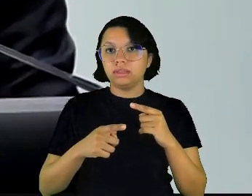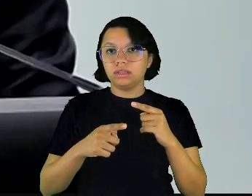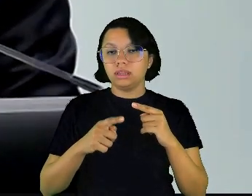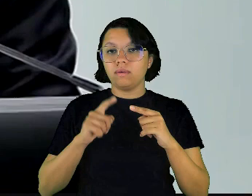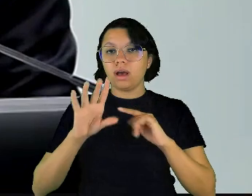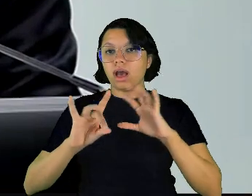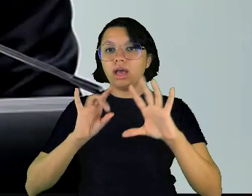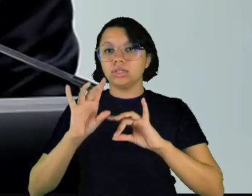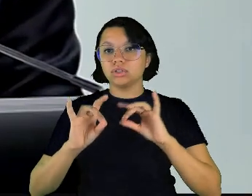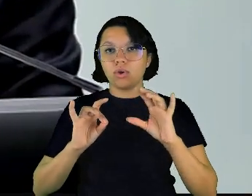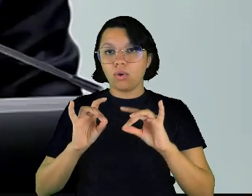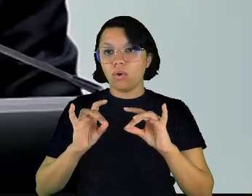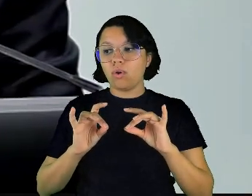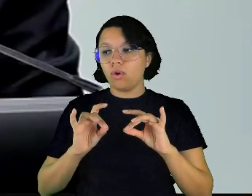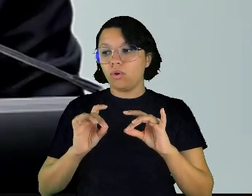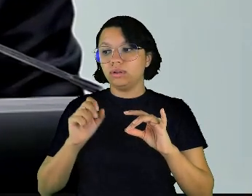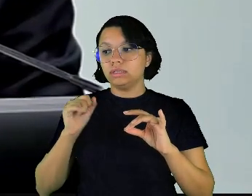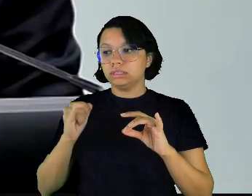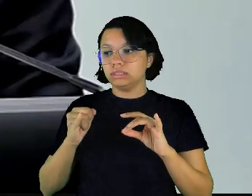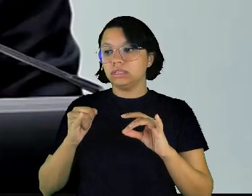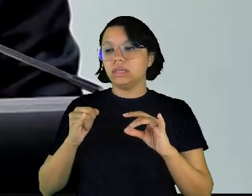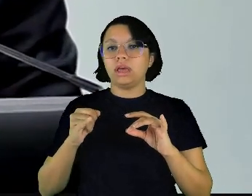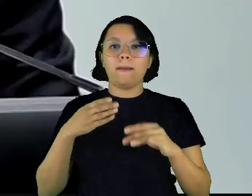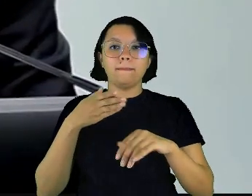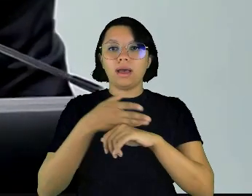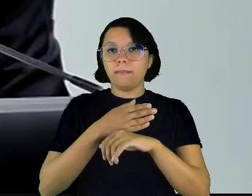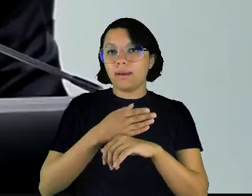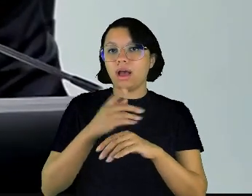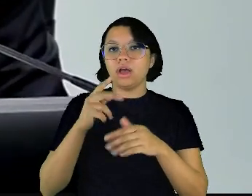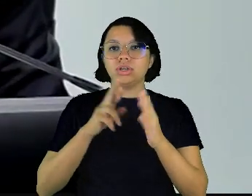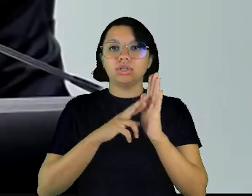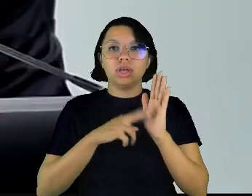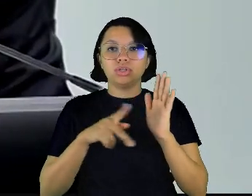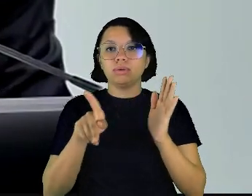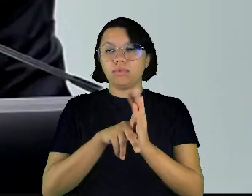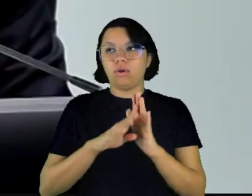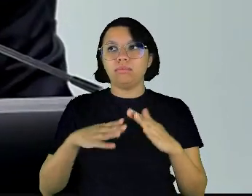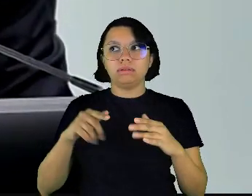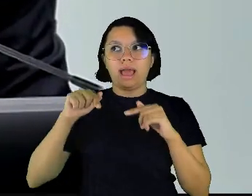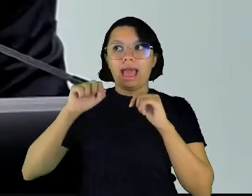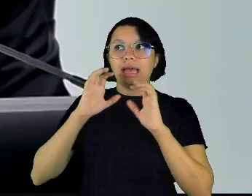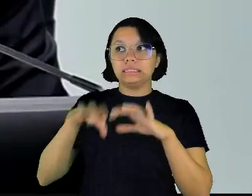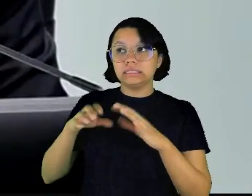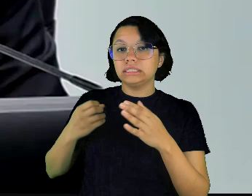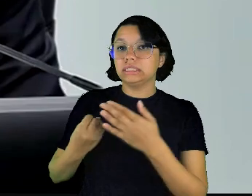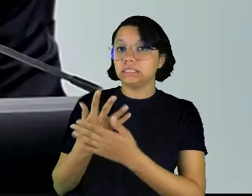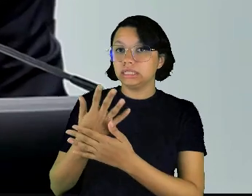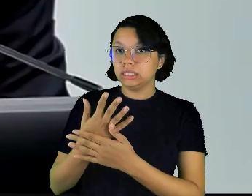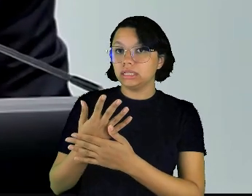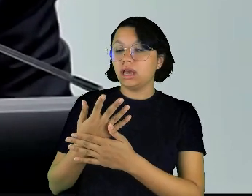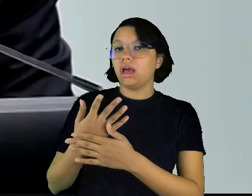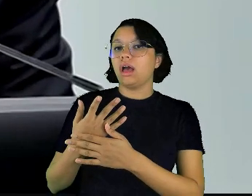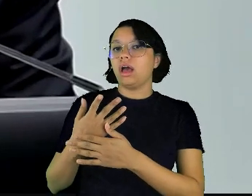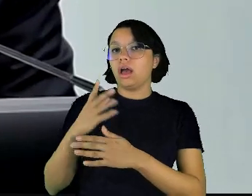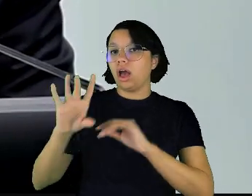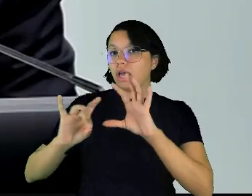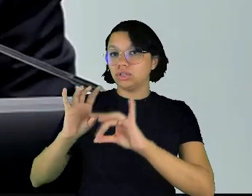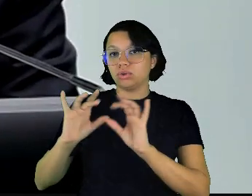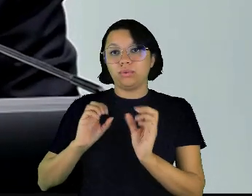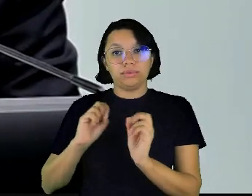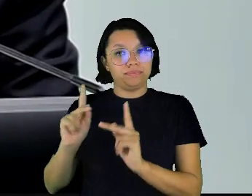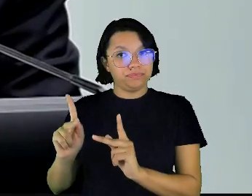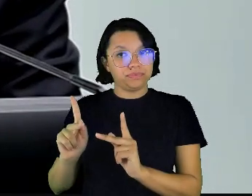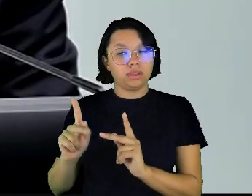participante de regime próprio. Então, aí na Constituição surge o facultativo dessa maneira. E é claro que na legislação nós temos toda a regra a